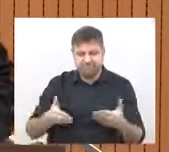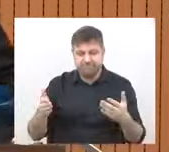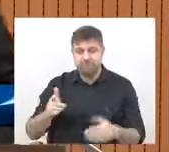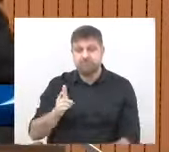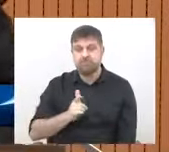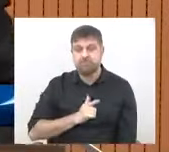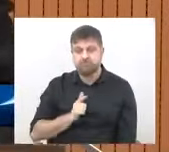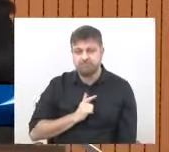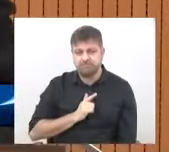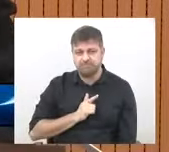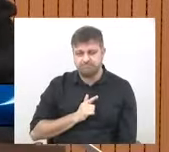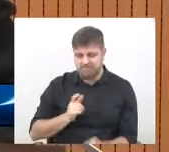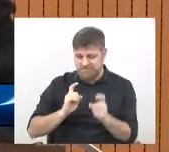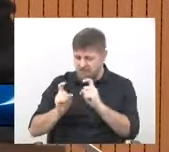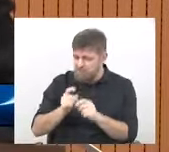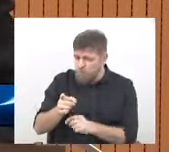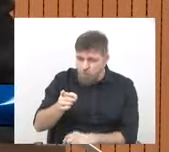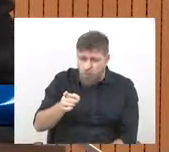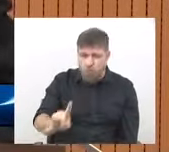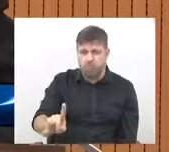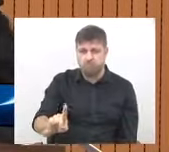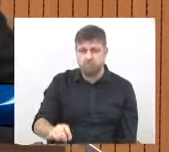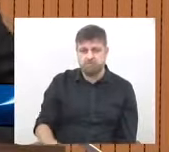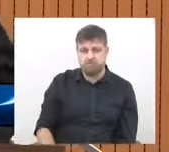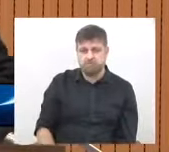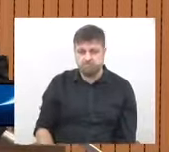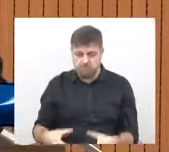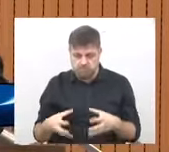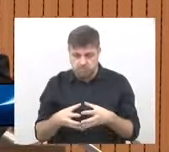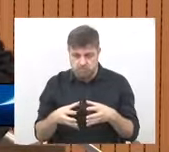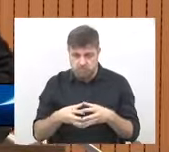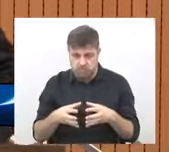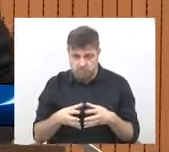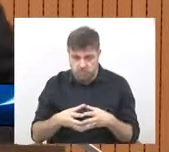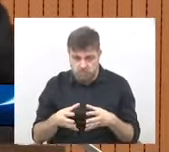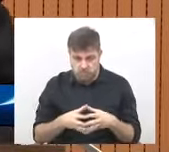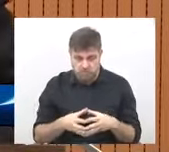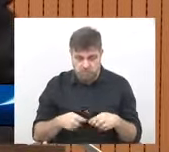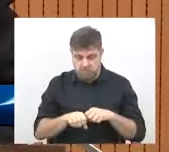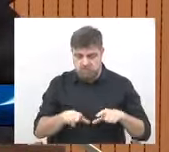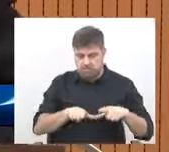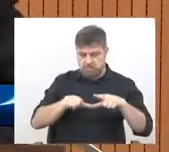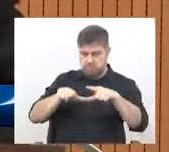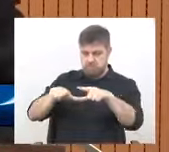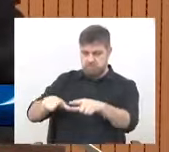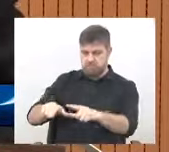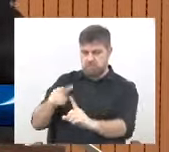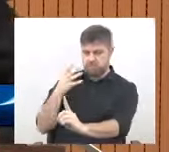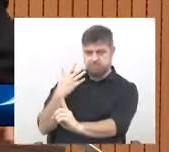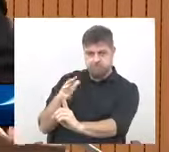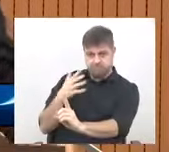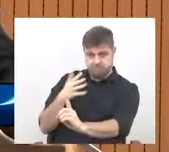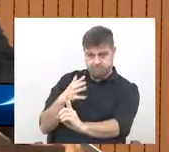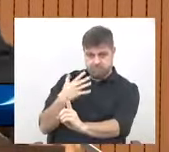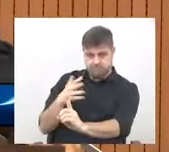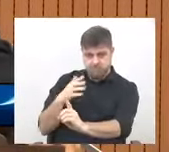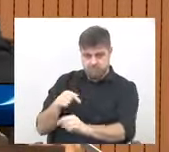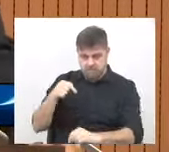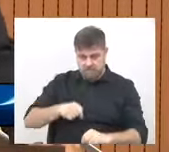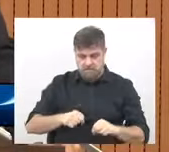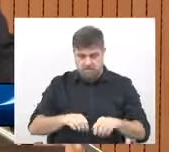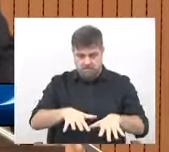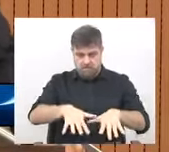a última reunião da nossa Comissão Especial de Honraria. Tivemos aqui nesse